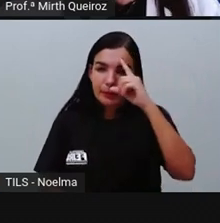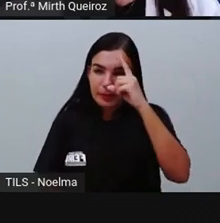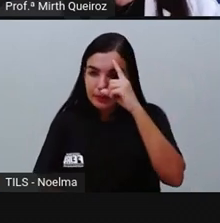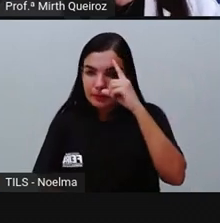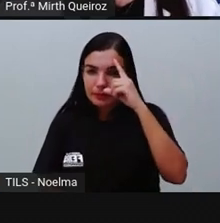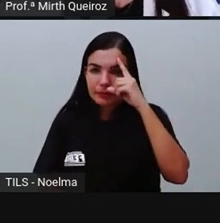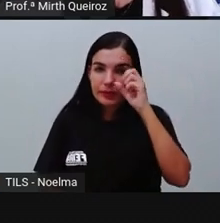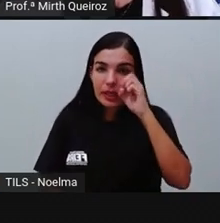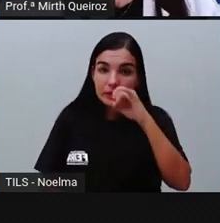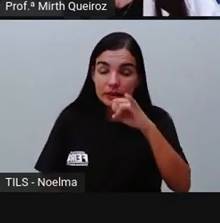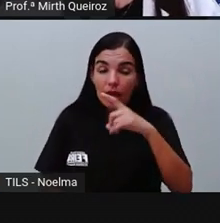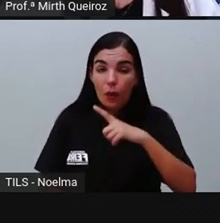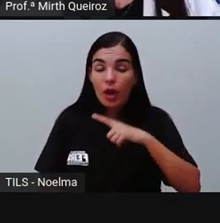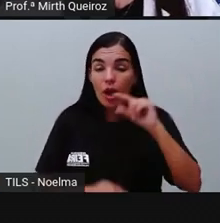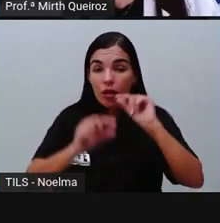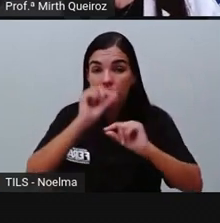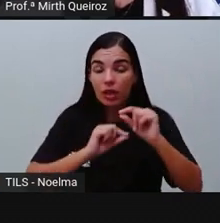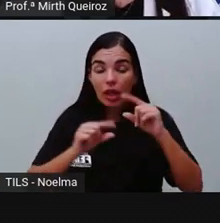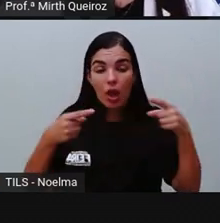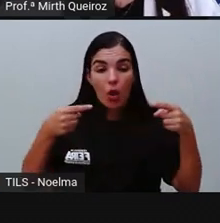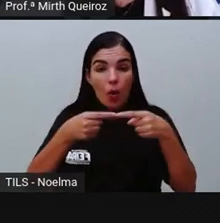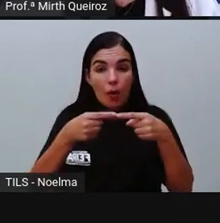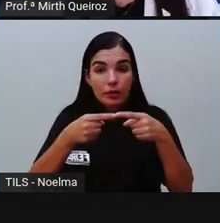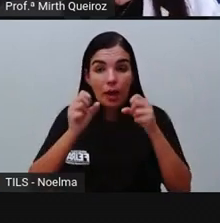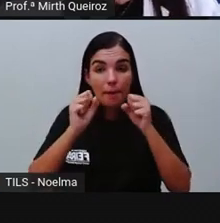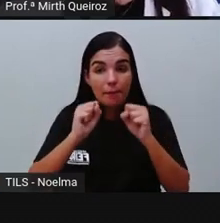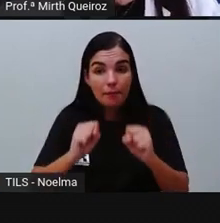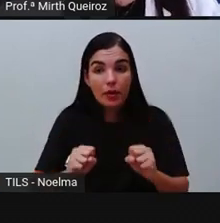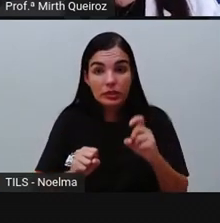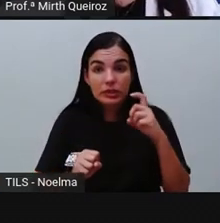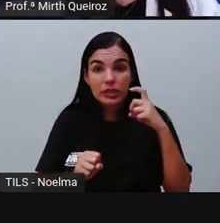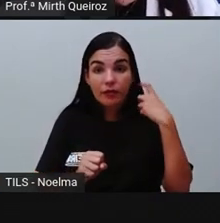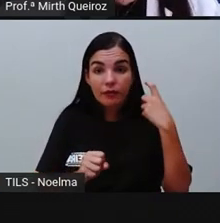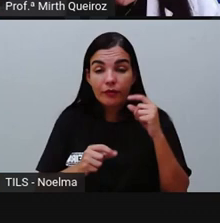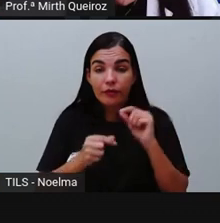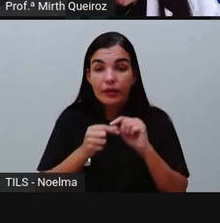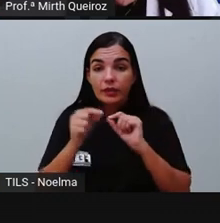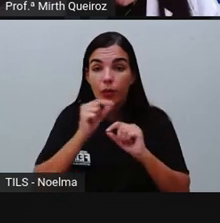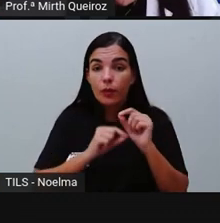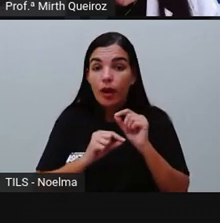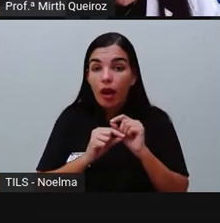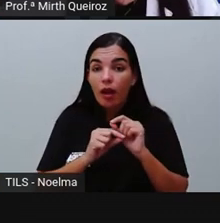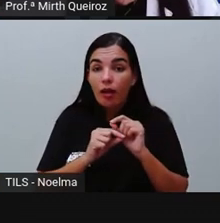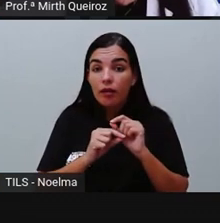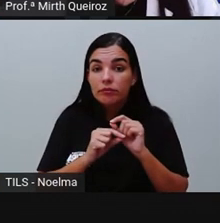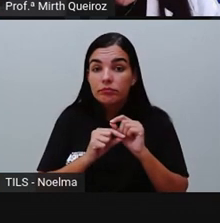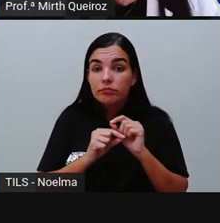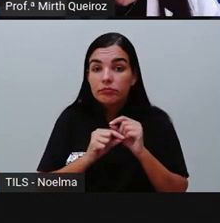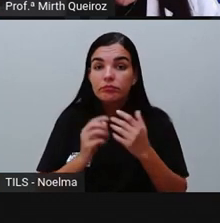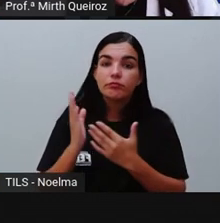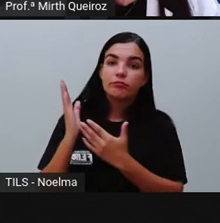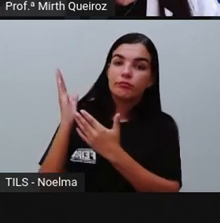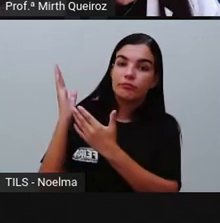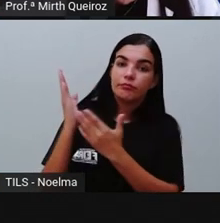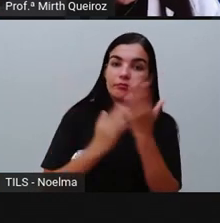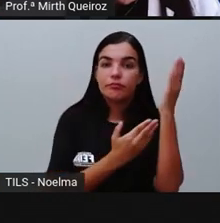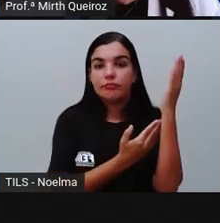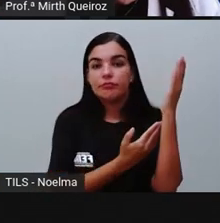dia. Sendo que essas combinações, elas podem ser feitas a partir de quê? A gente falou aqui, através